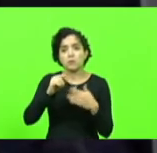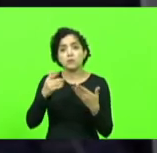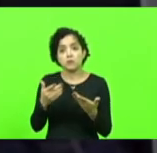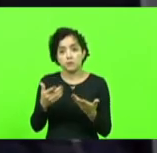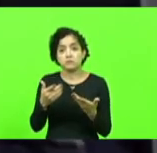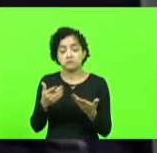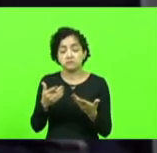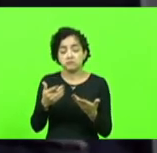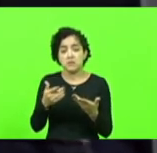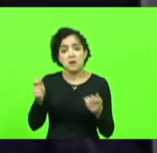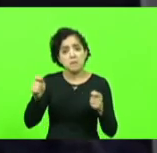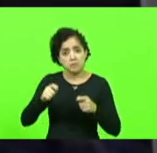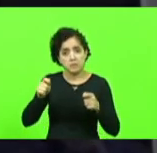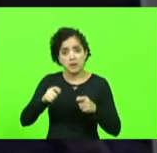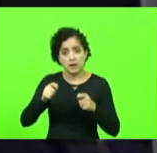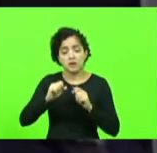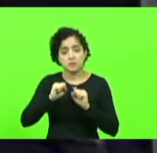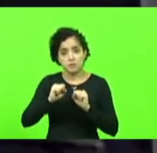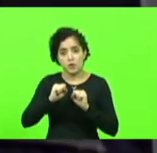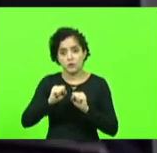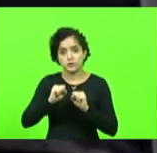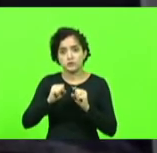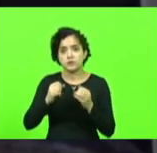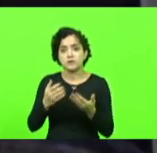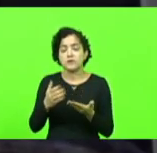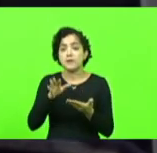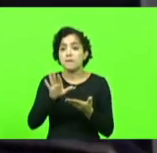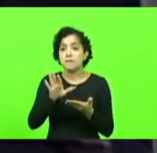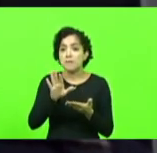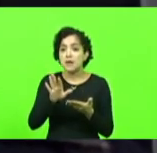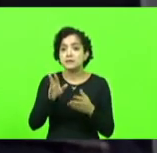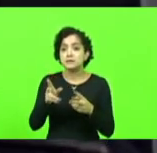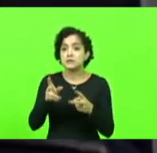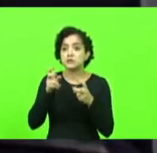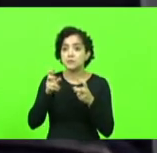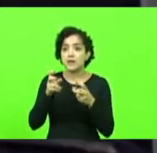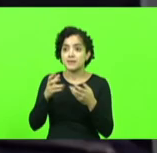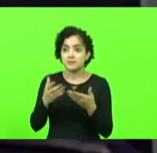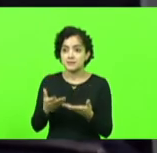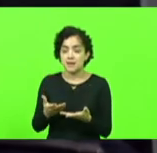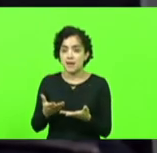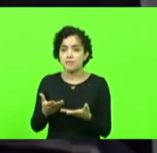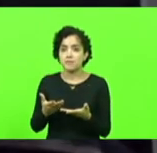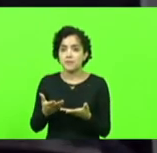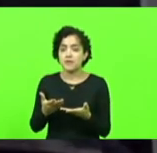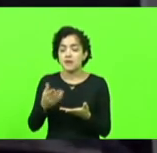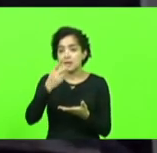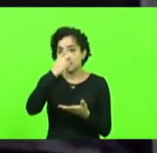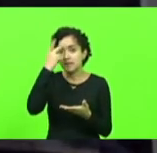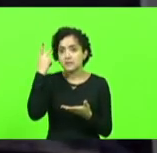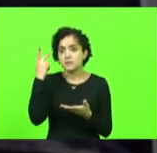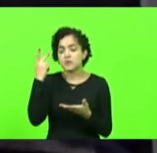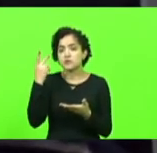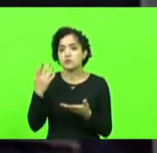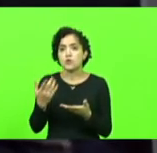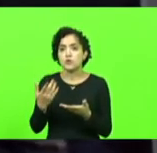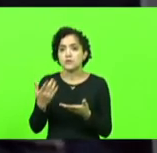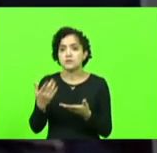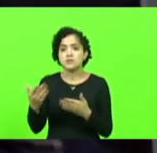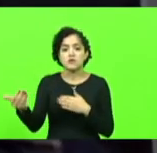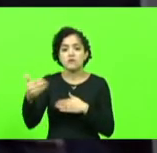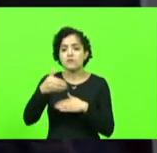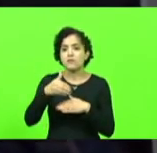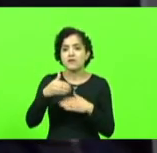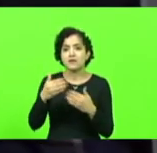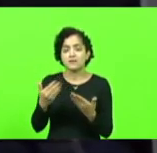estão podendo fazer isso. Mas a gente também percebe que as pessoas não vêm buscar a terapia ocupacional, também tem